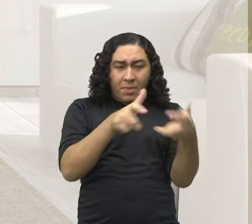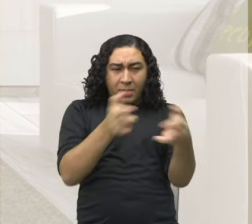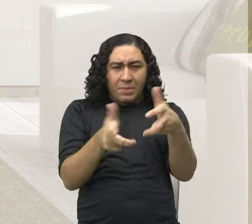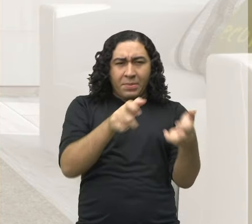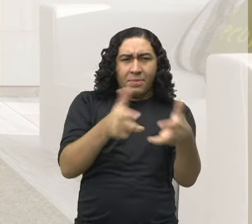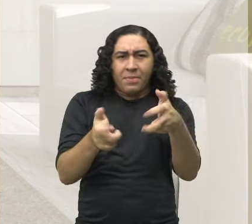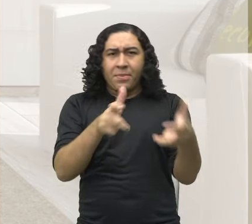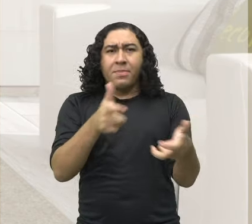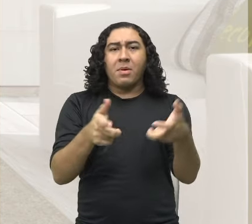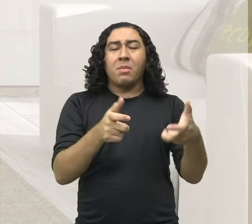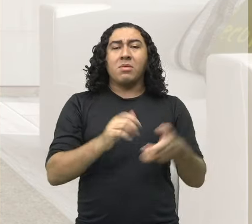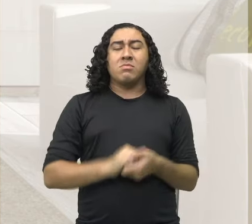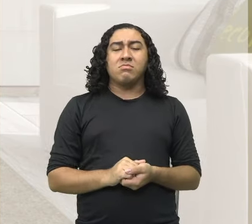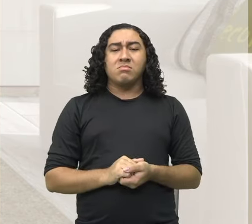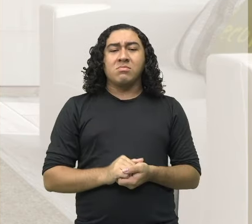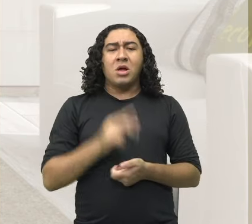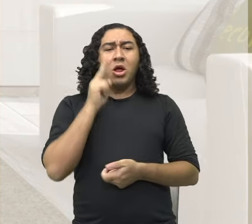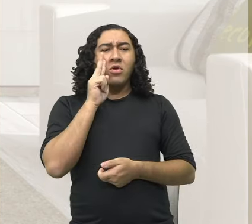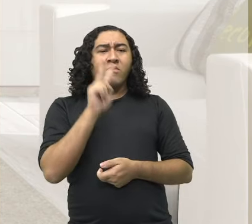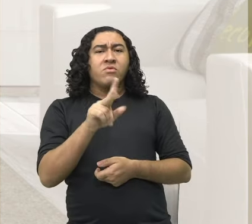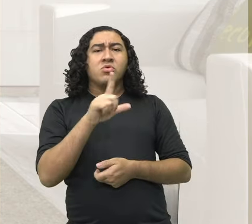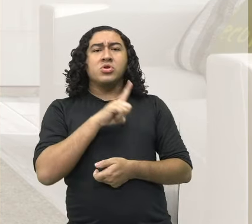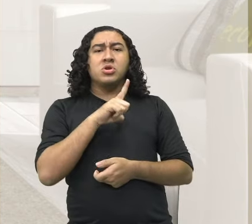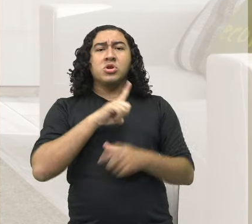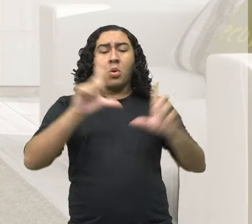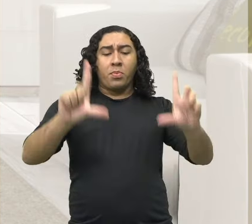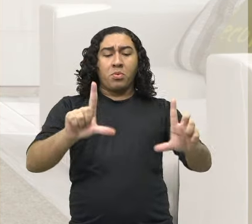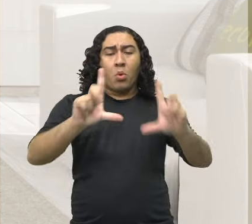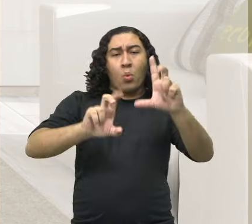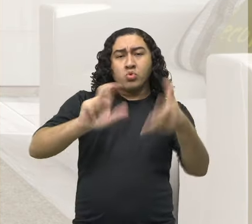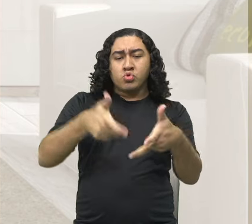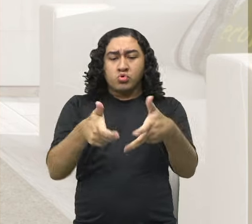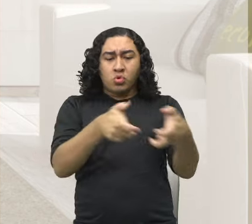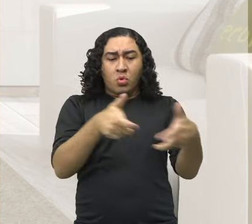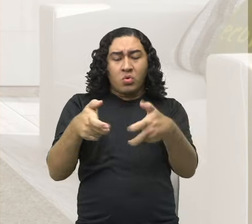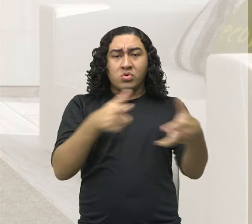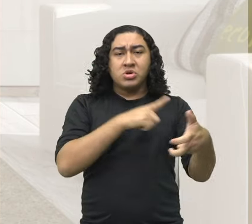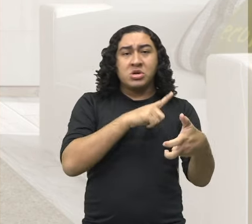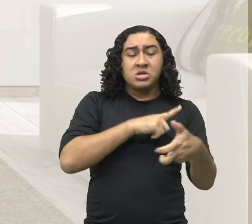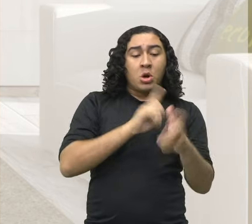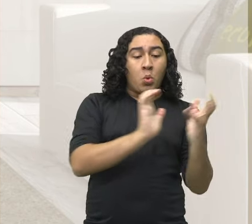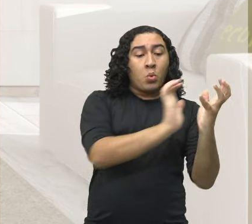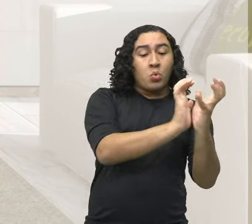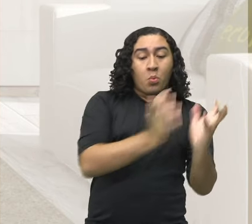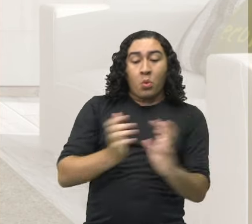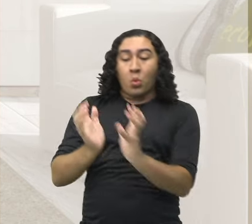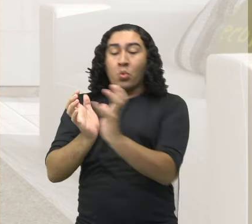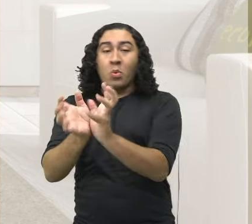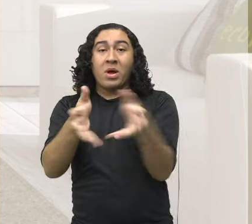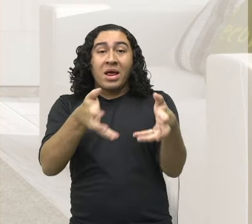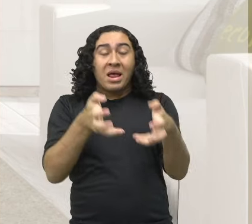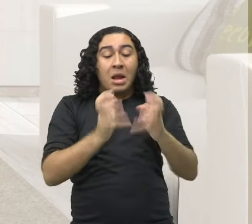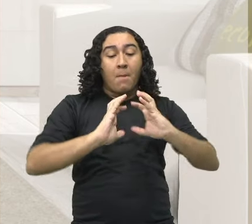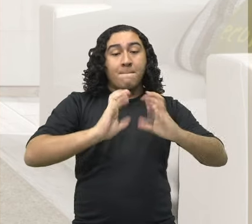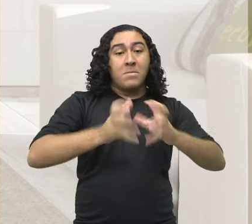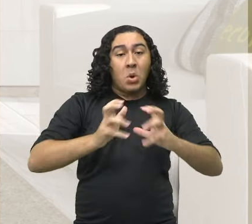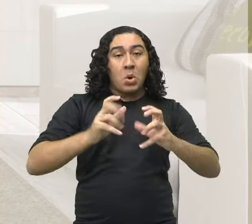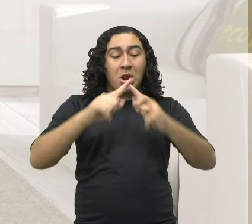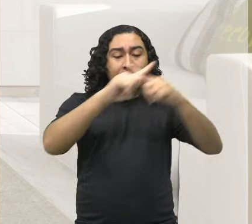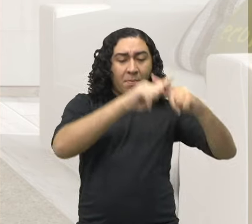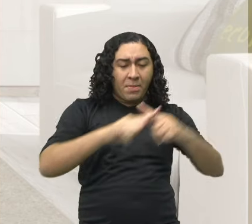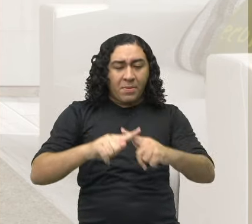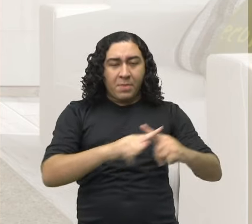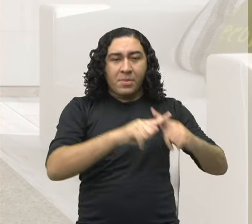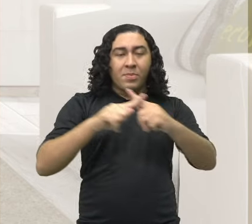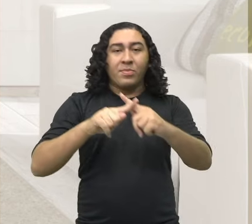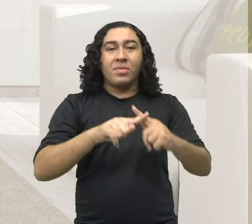videogame. Algo chamado Monster Baú, em que os times de monstrinhos disputavam a posse de uma bola em forma de bip eletrônico,